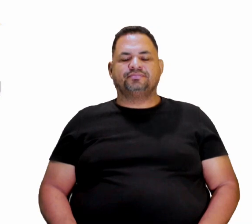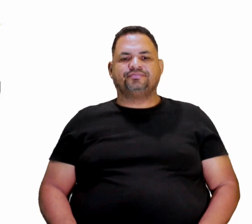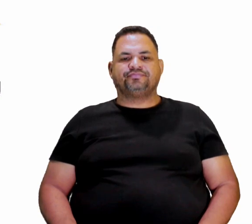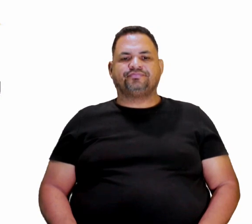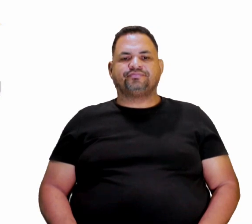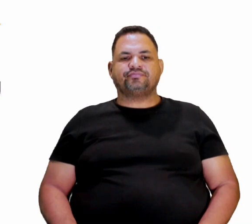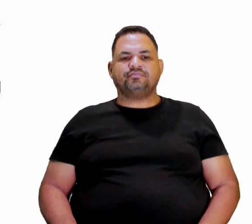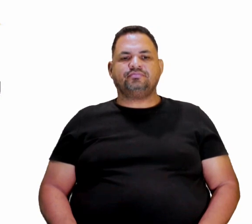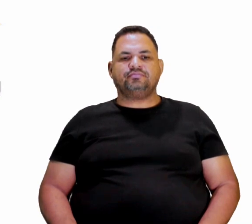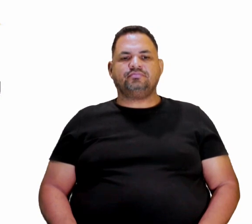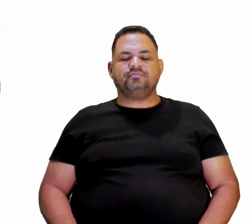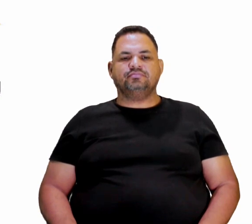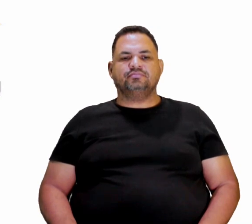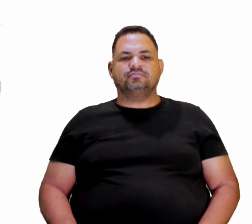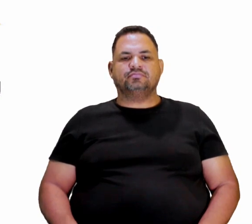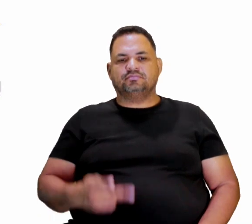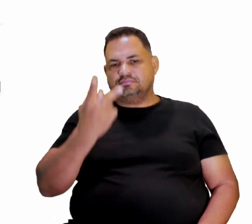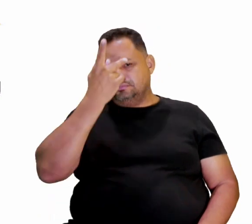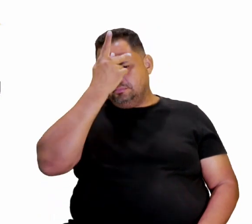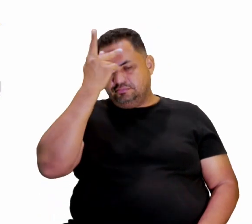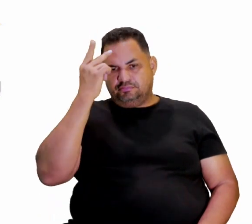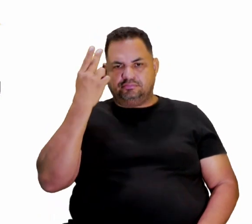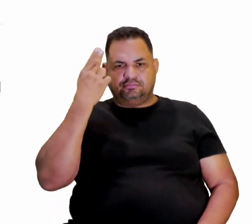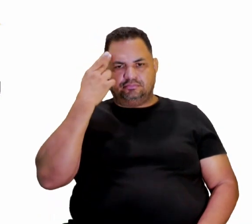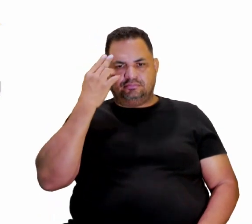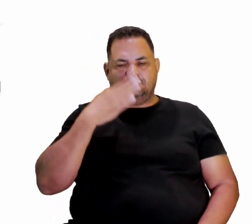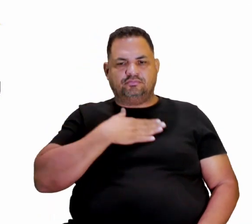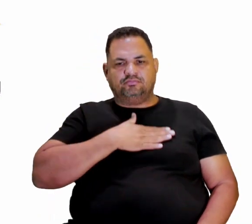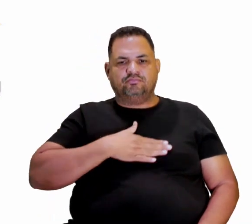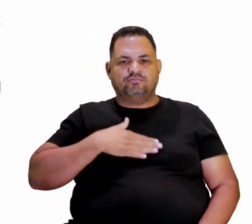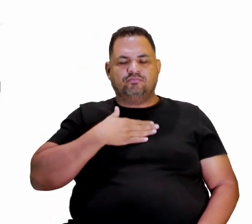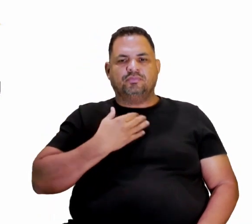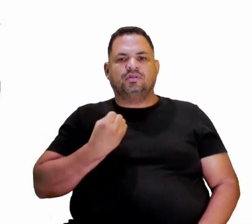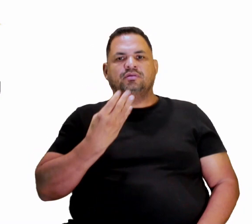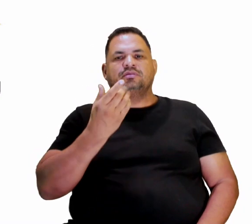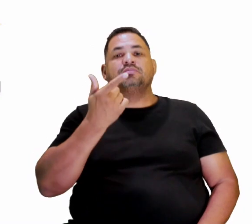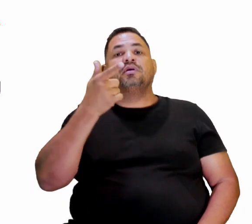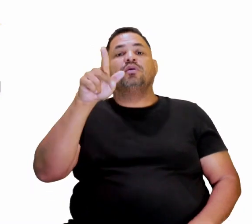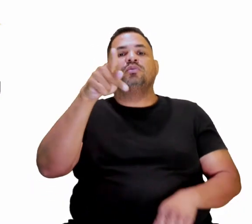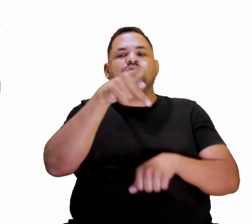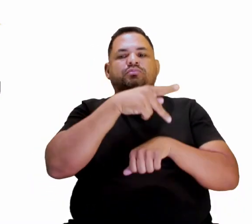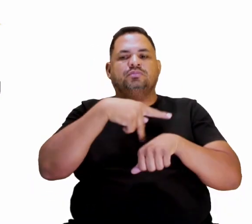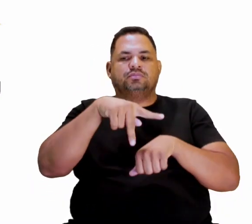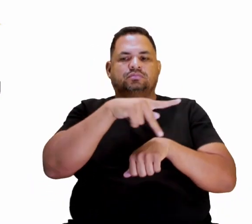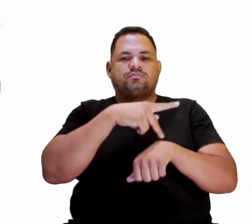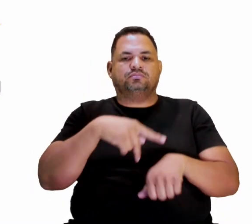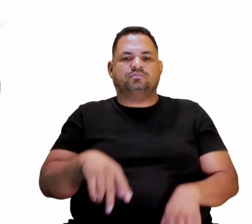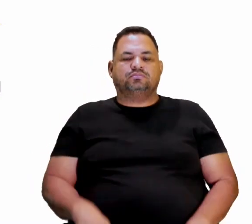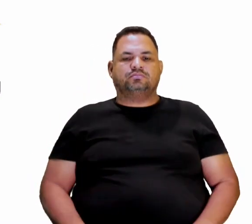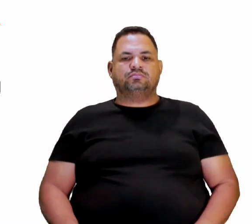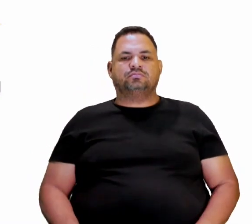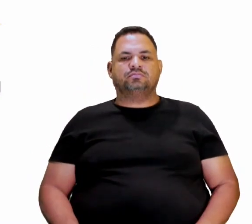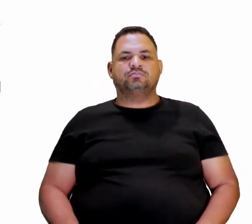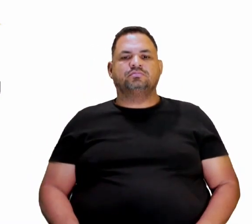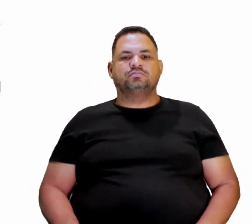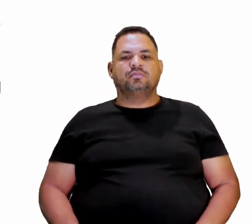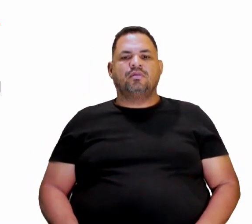winter vacation. Ou seja, as pessoas geralmente gostam de viajar para o exterior, traveling abroad. Para